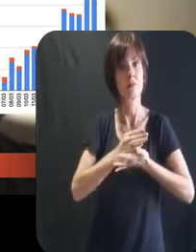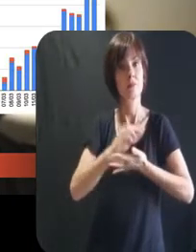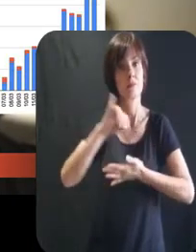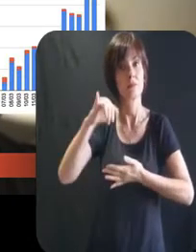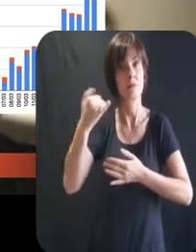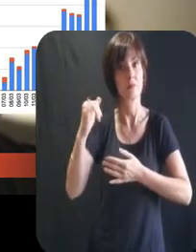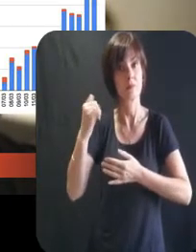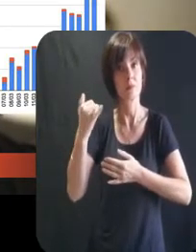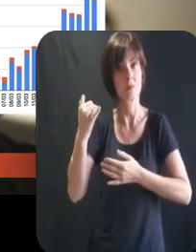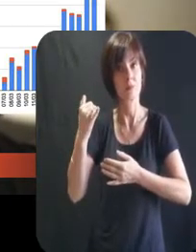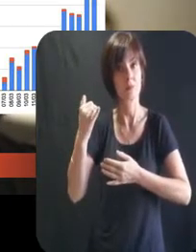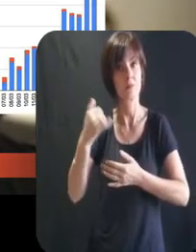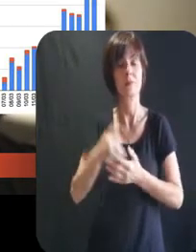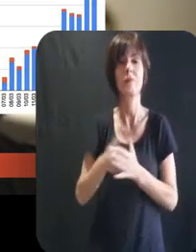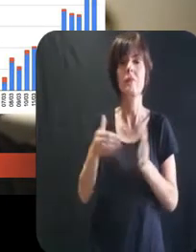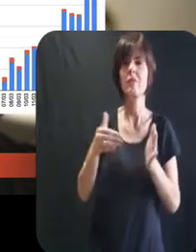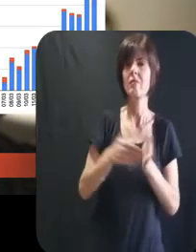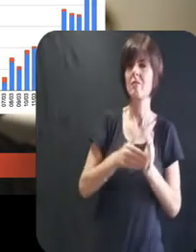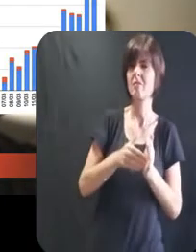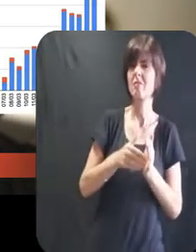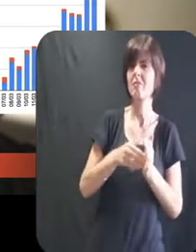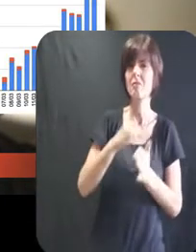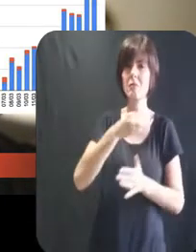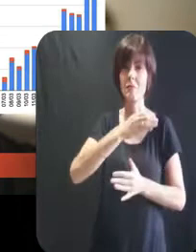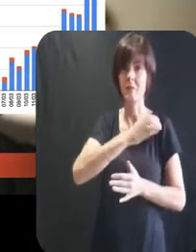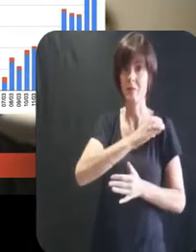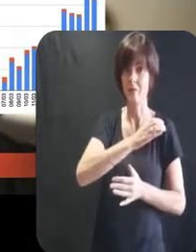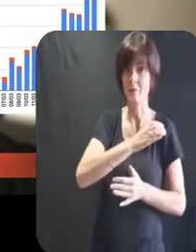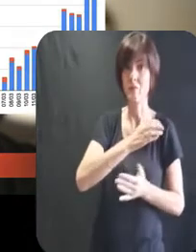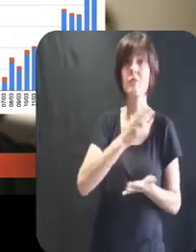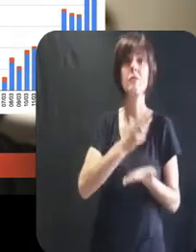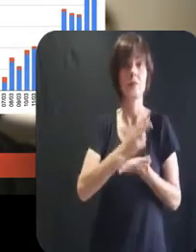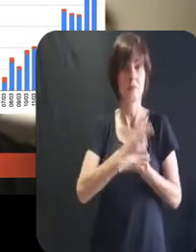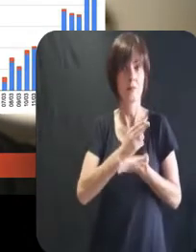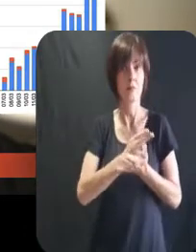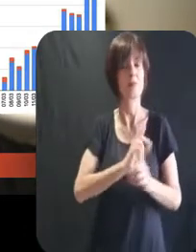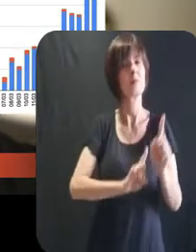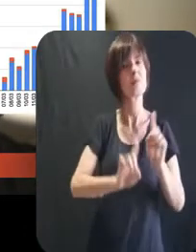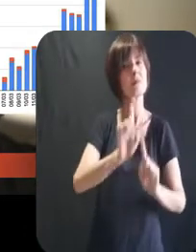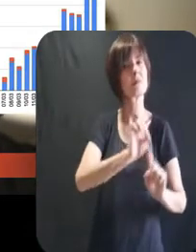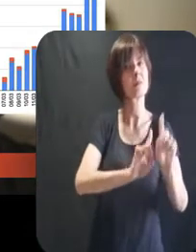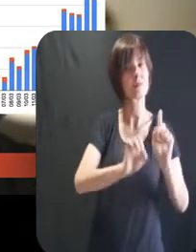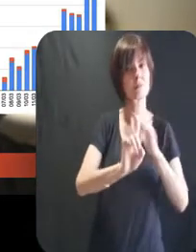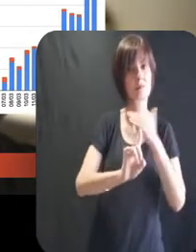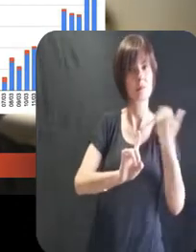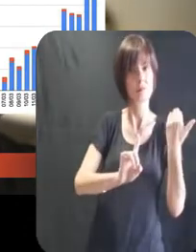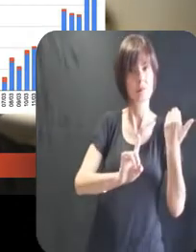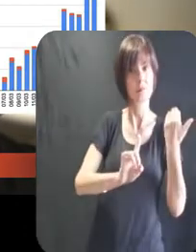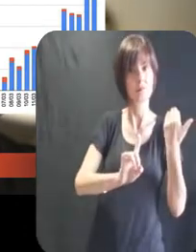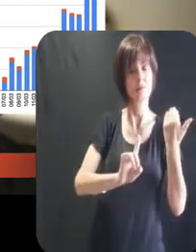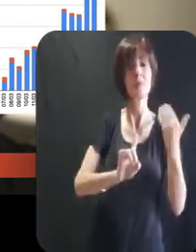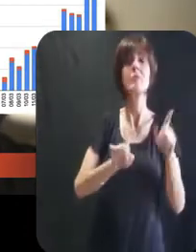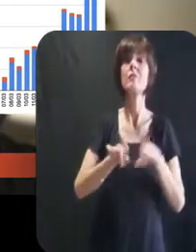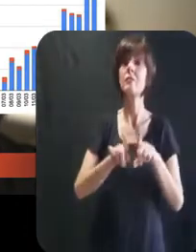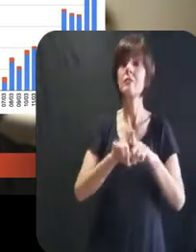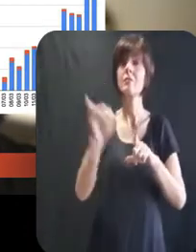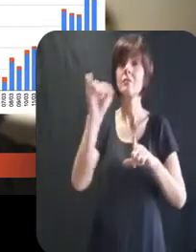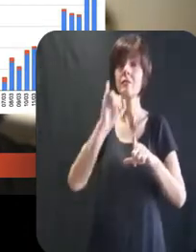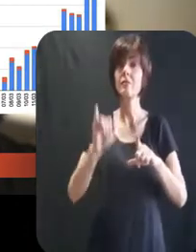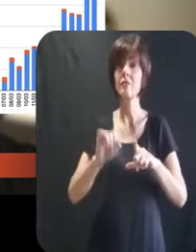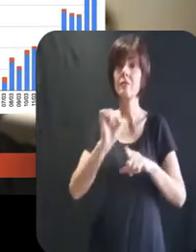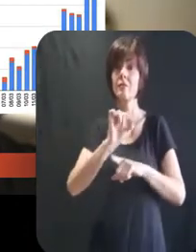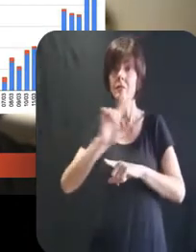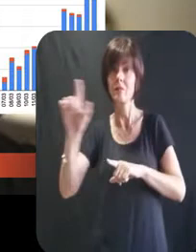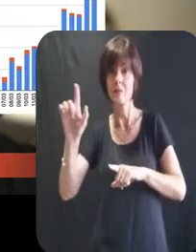mortes por dia na China, que começaram em janeiro e foram até o começo de março agora, e ainda estão acontecendo